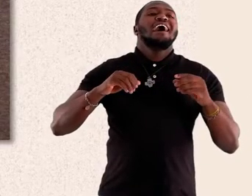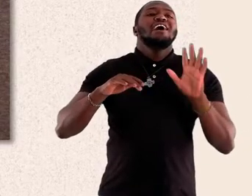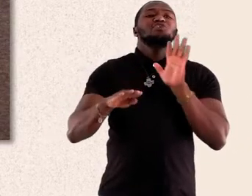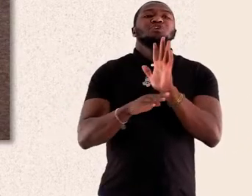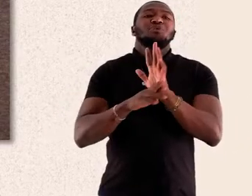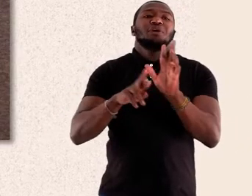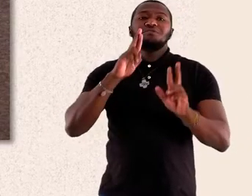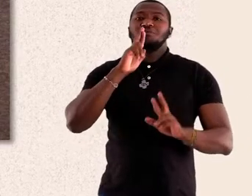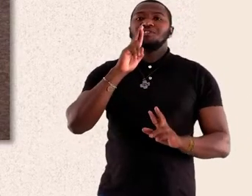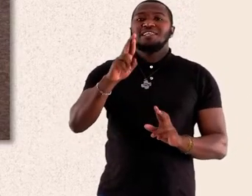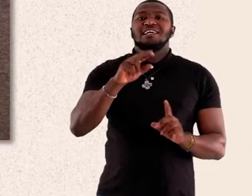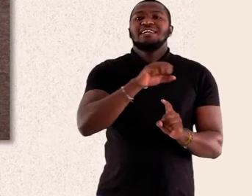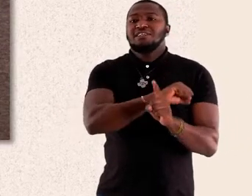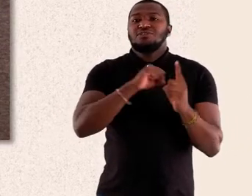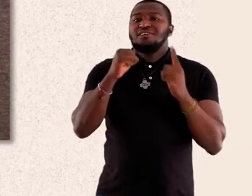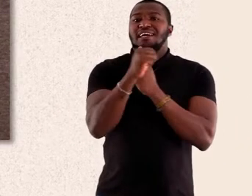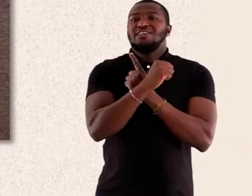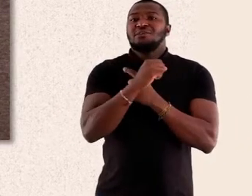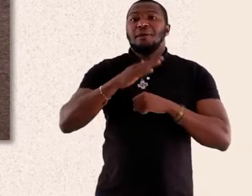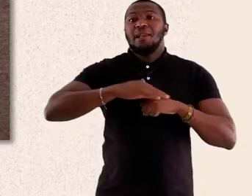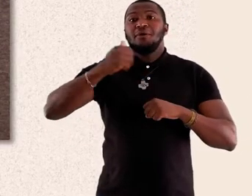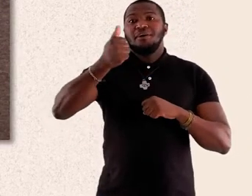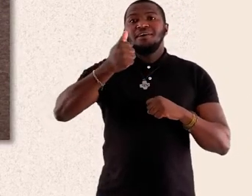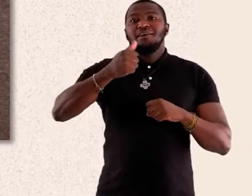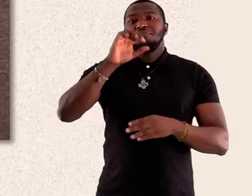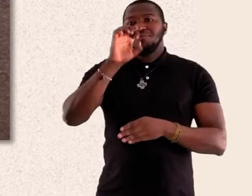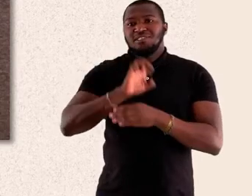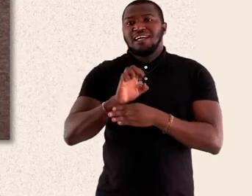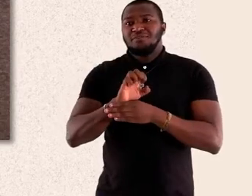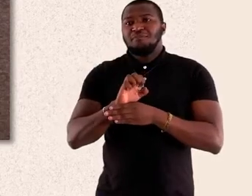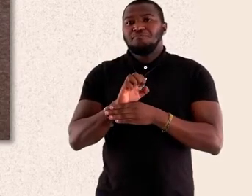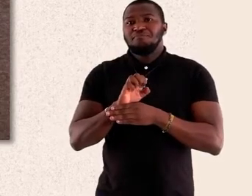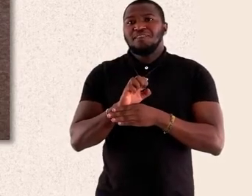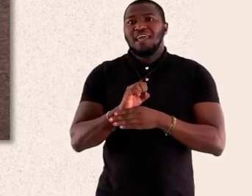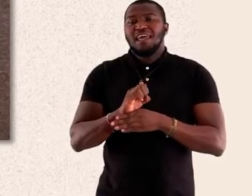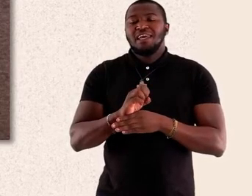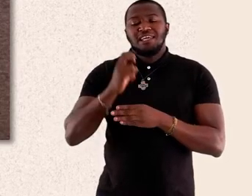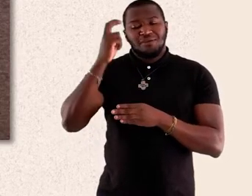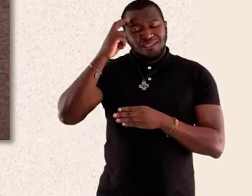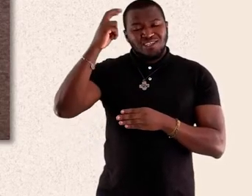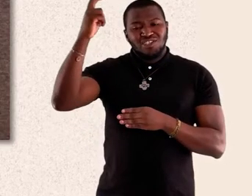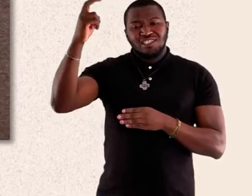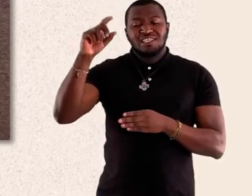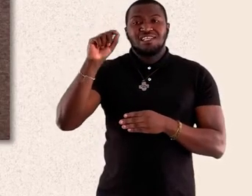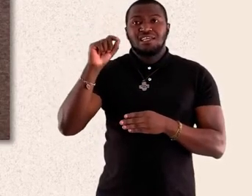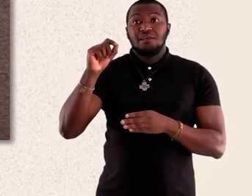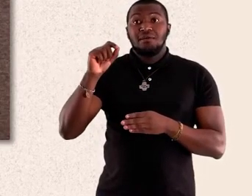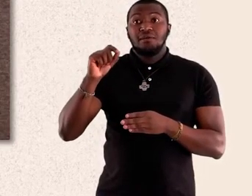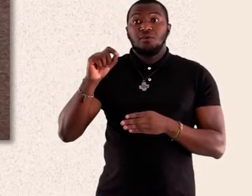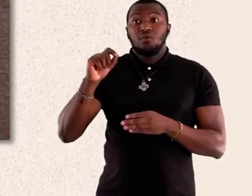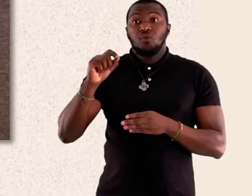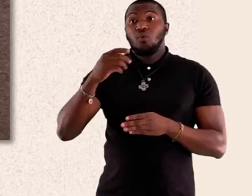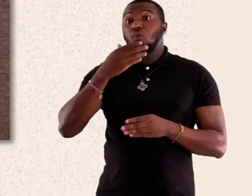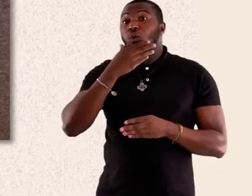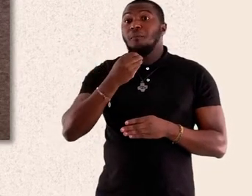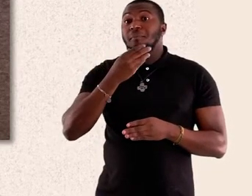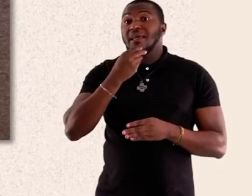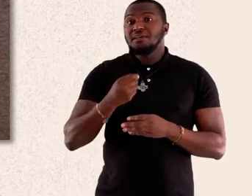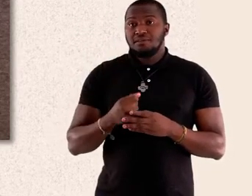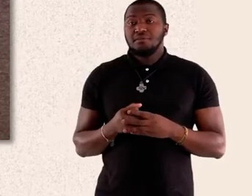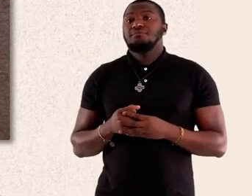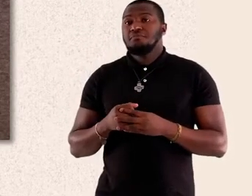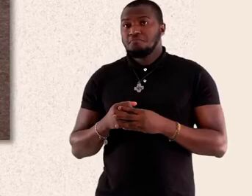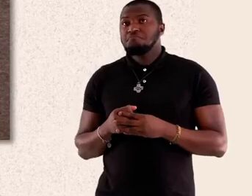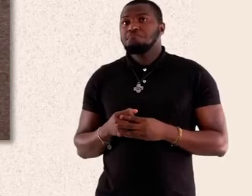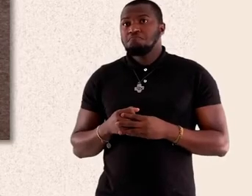qualidade maior numa riqueza maior para o grupo né que é uma inteligência que o masculino não o homem né porque acho que